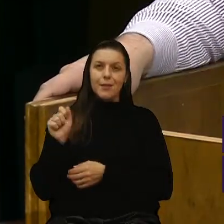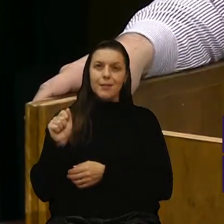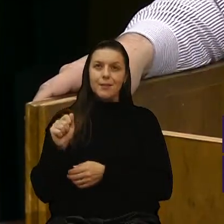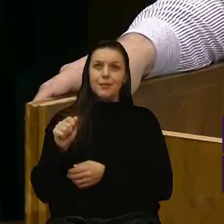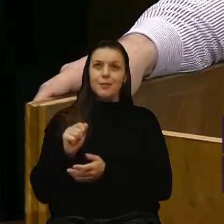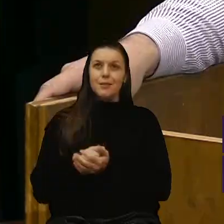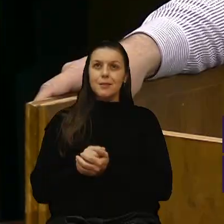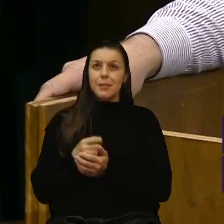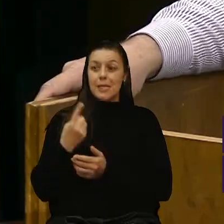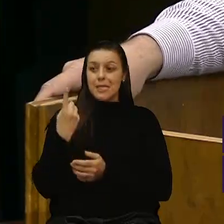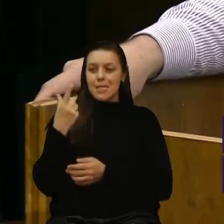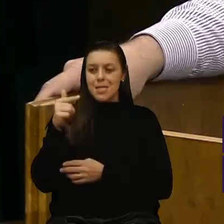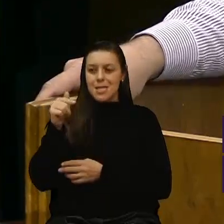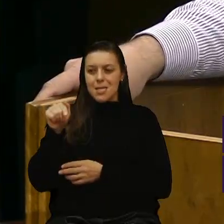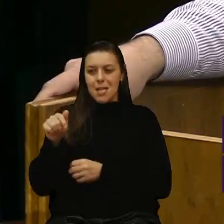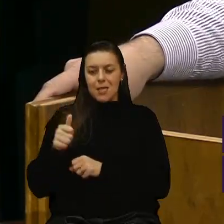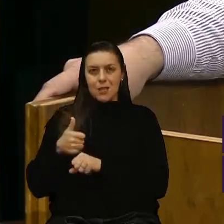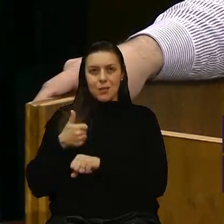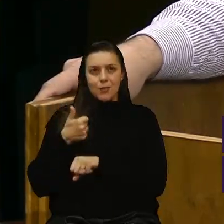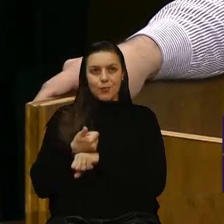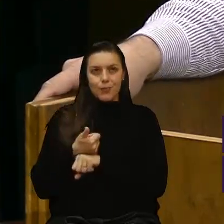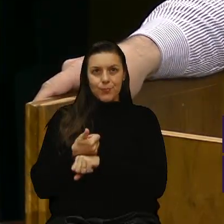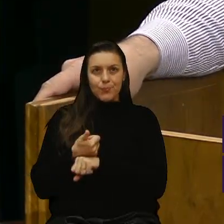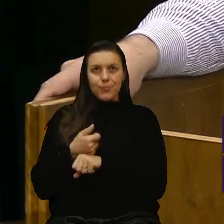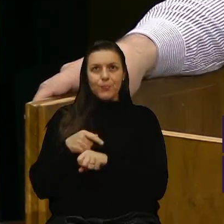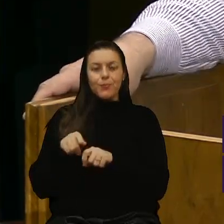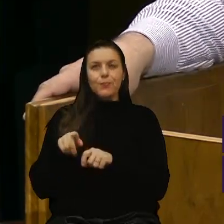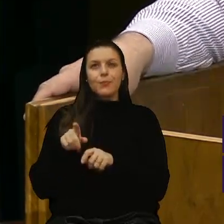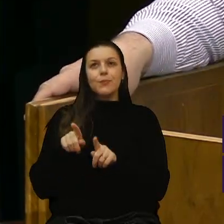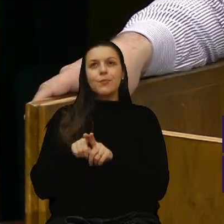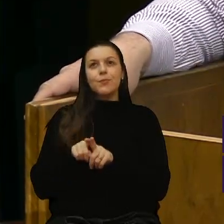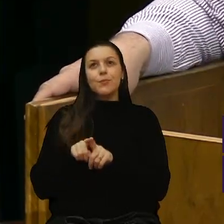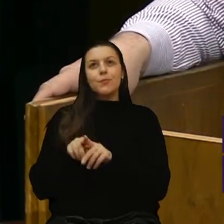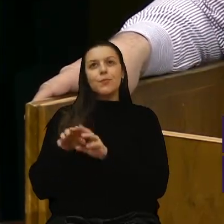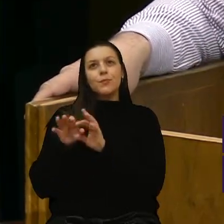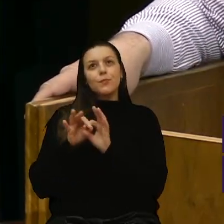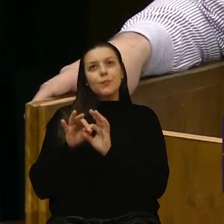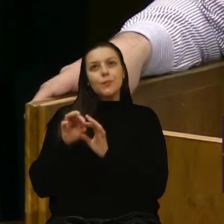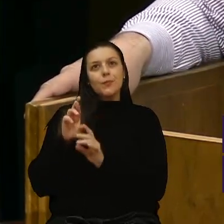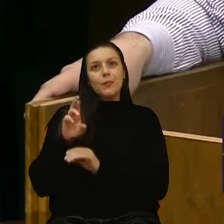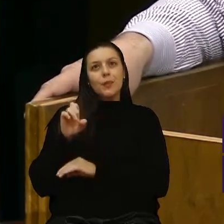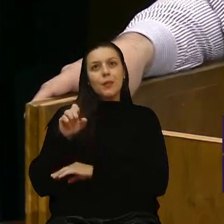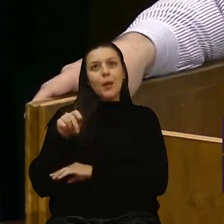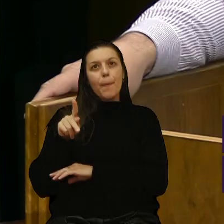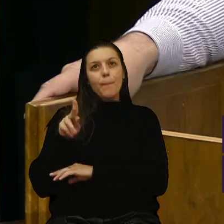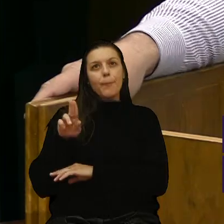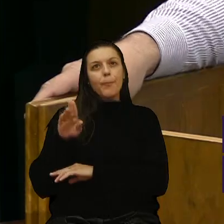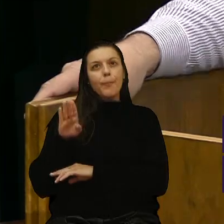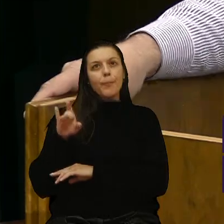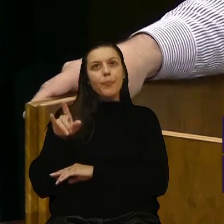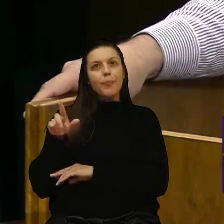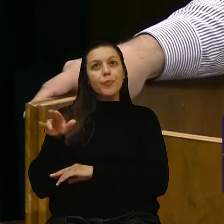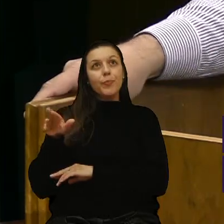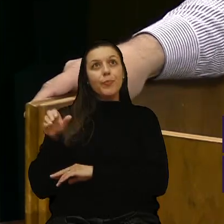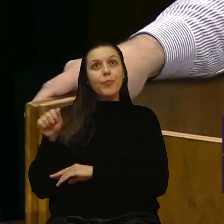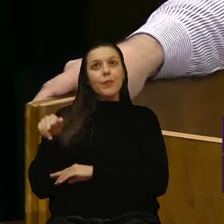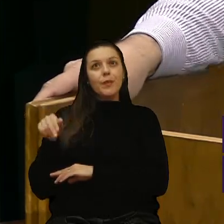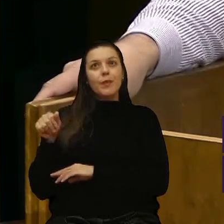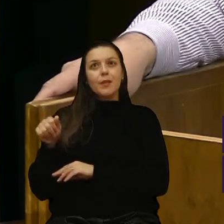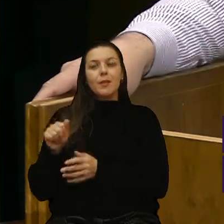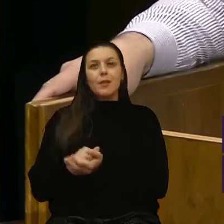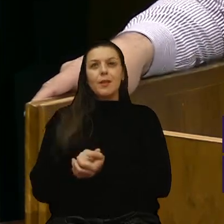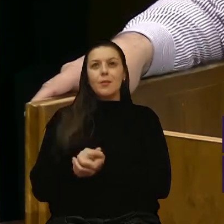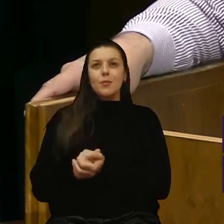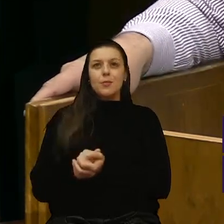17 suplentes da antiga Aliança Republicana Socialista, que, como